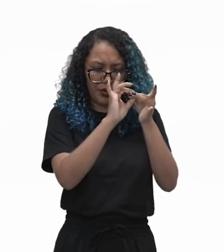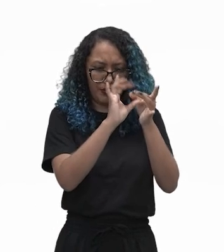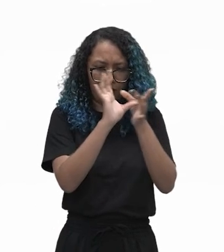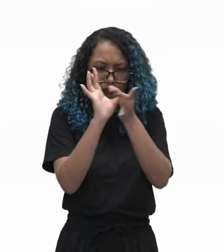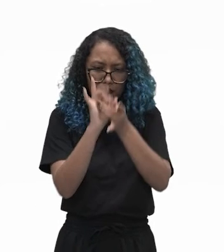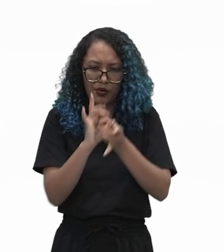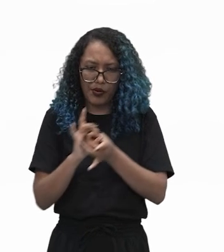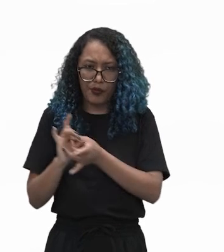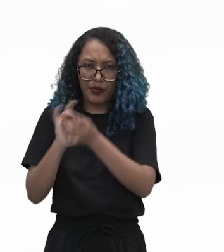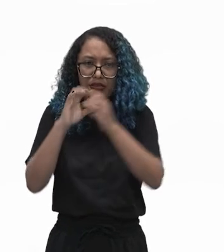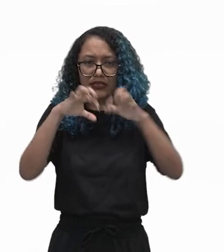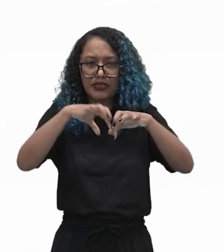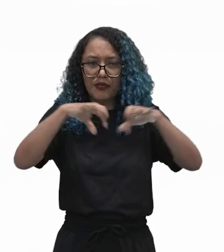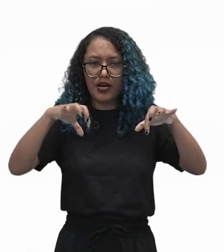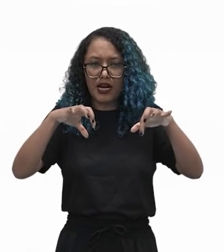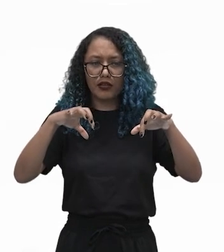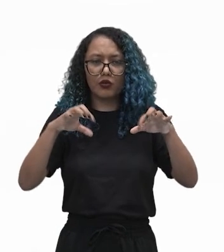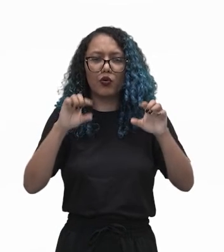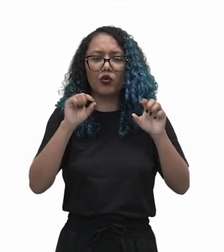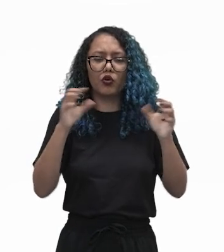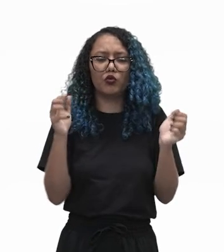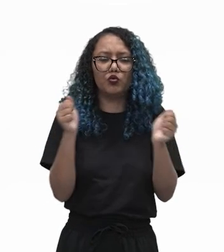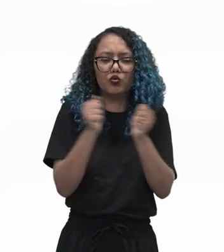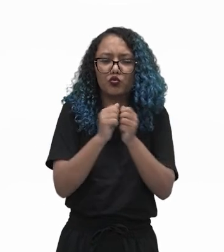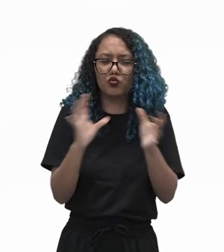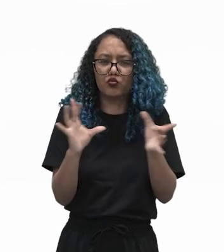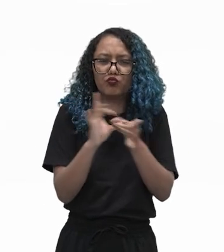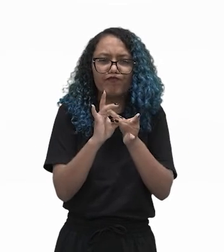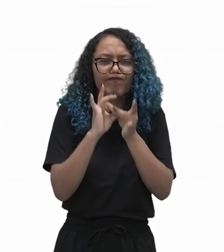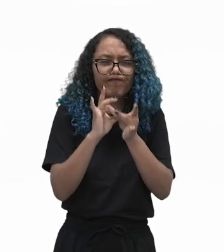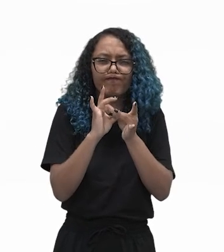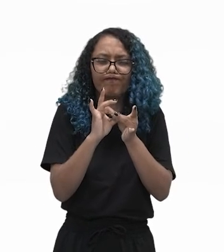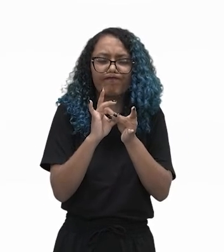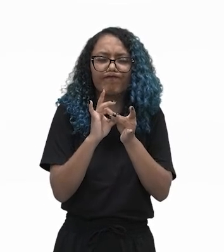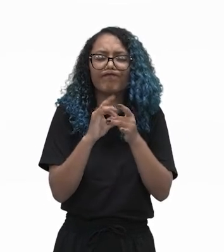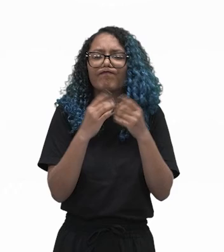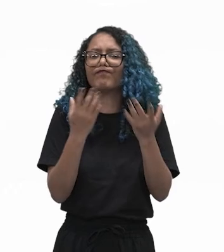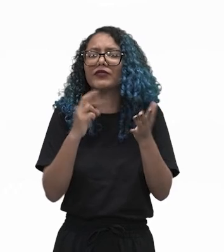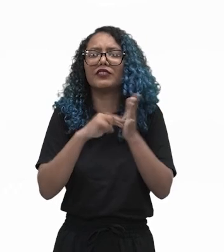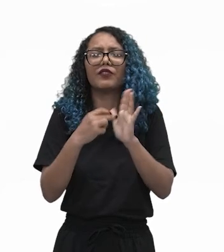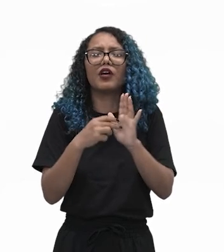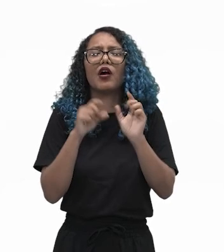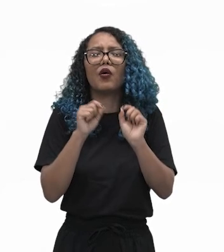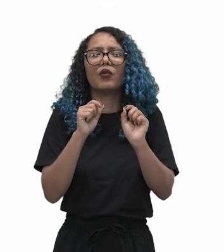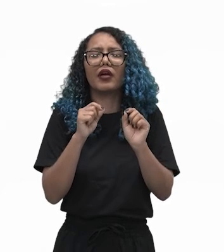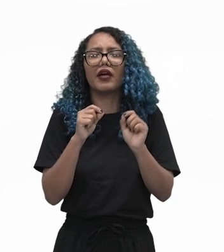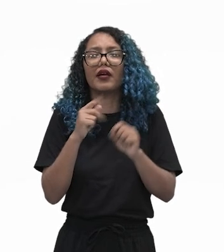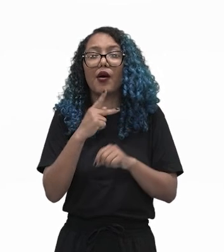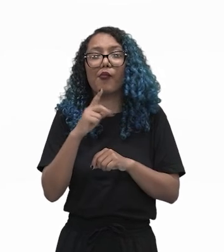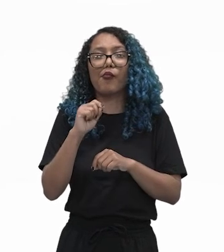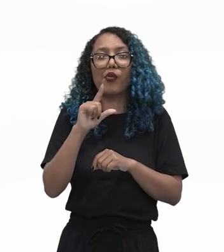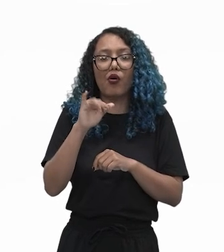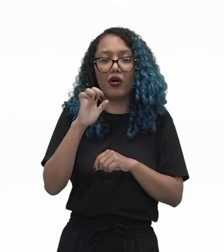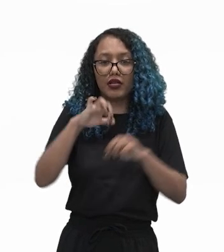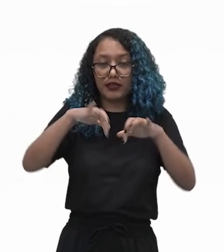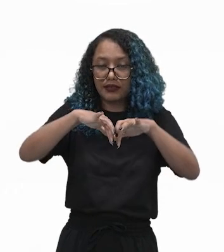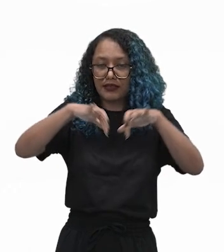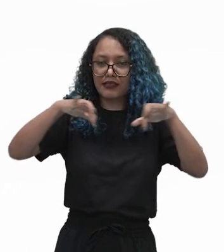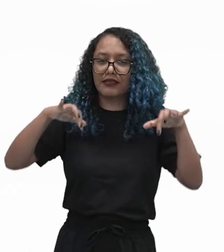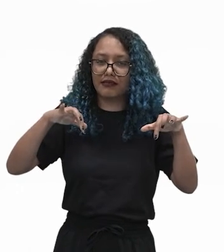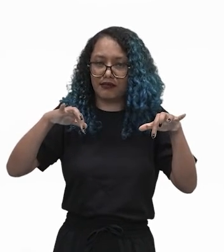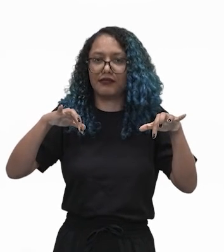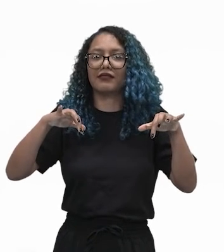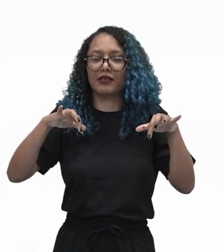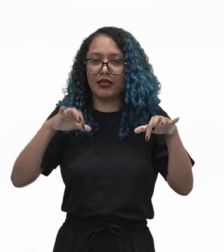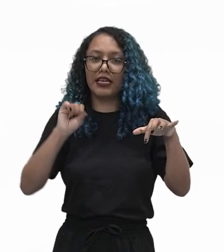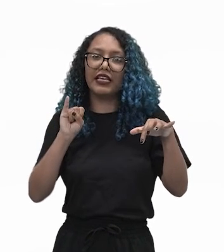não está juntinho desse outro, quer dizer que ela é uma cadeia polinuclear isolada. Os